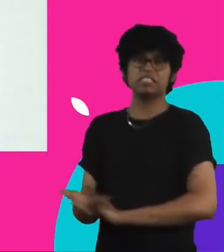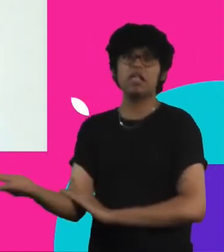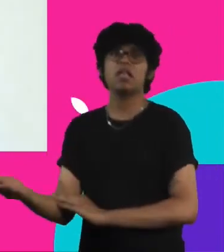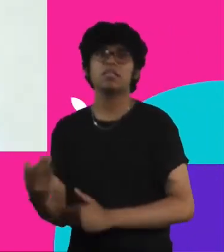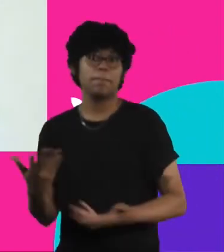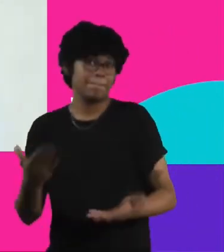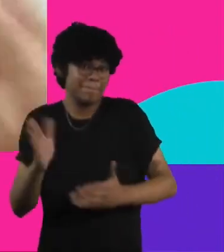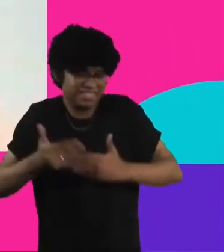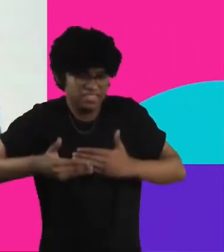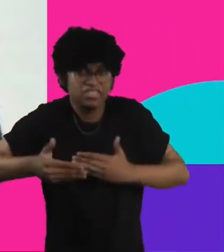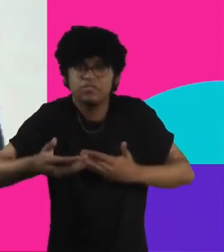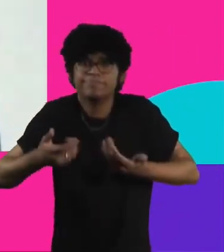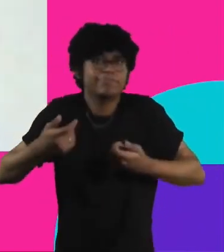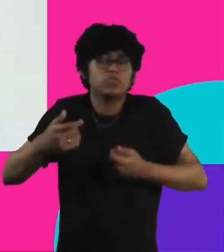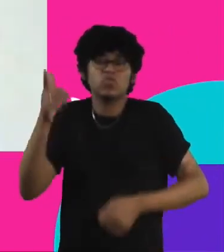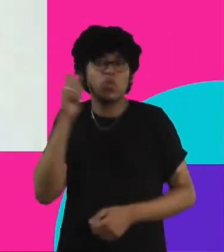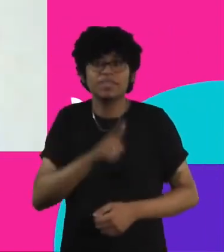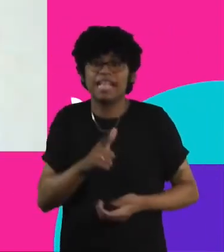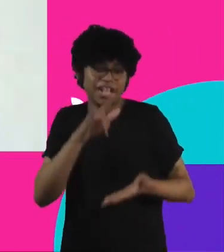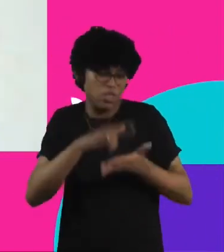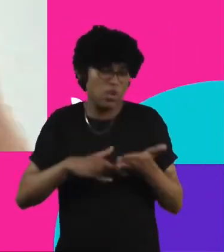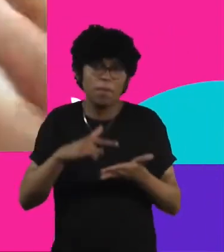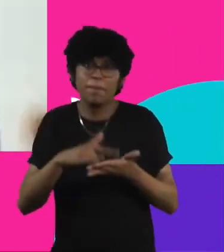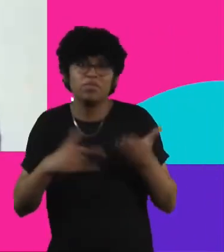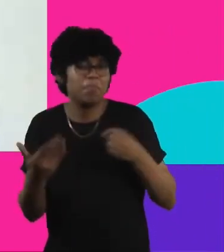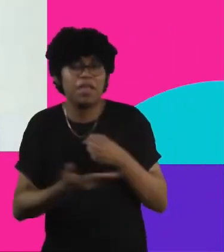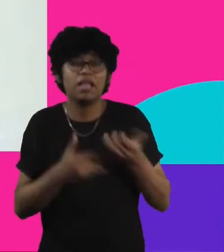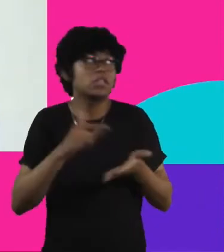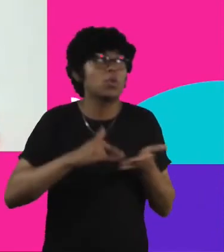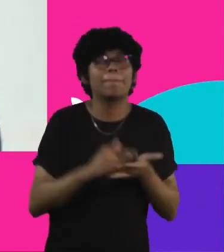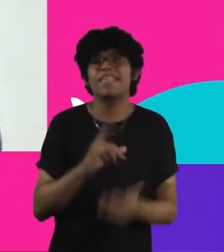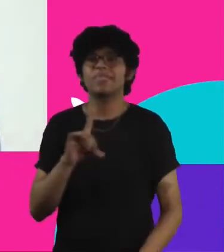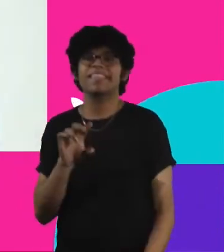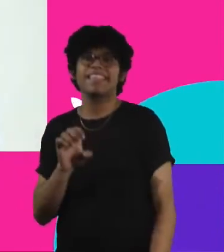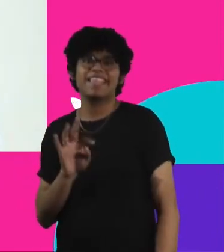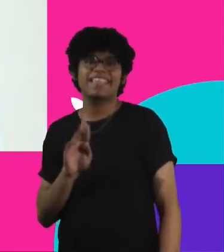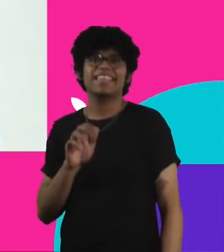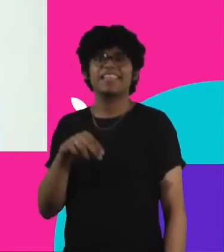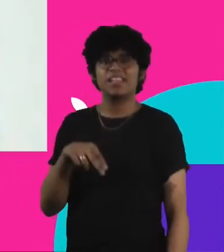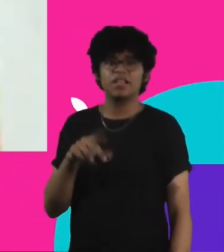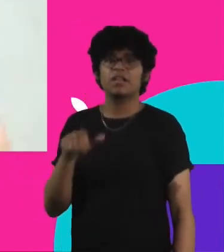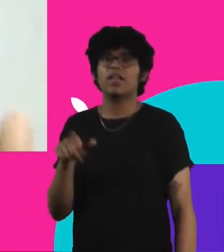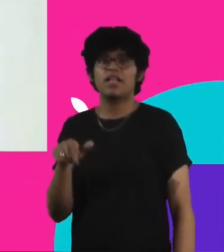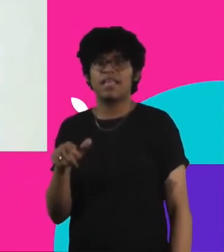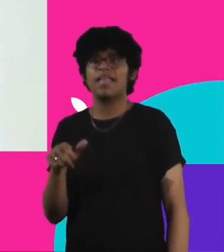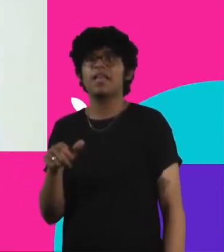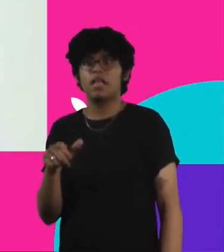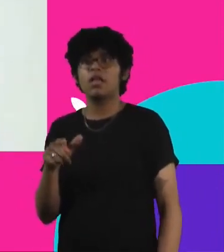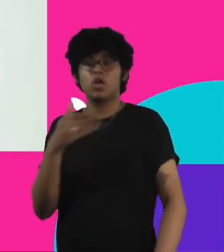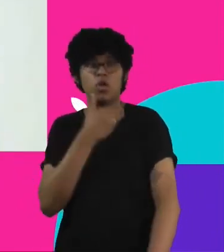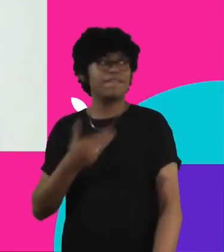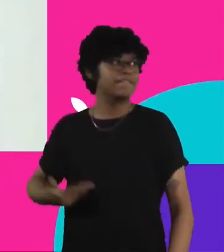básicos, tipo tirar documentação, Detran, CPF, todos esses serviços estaduais, hoje governamentais,